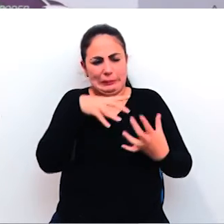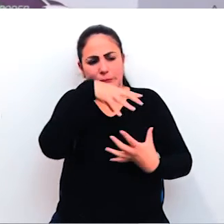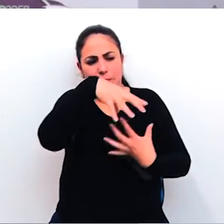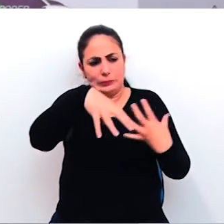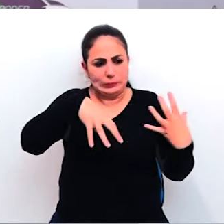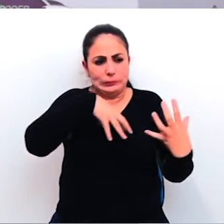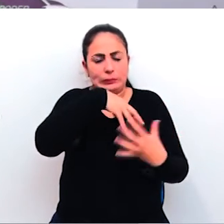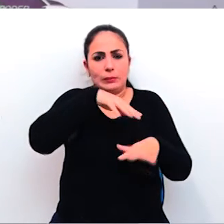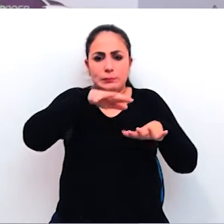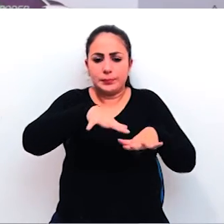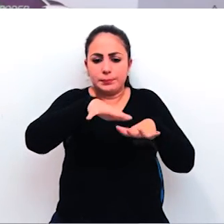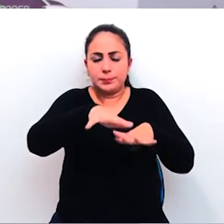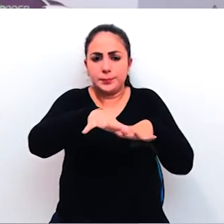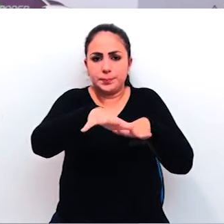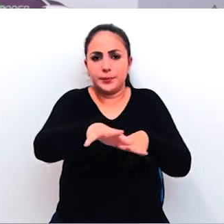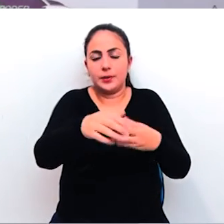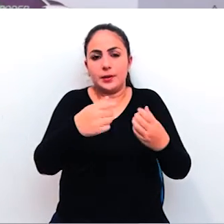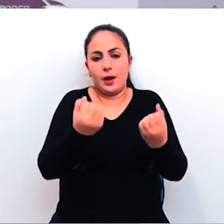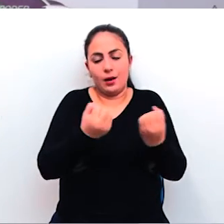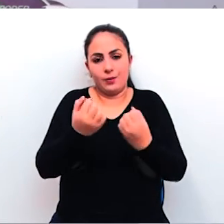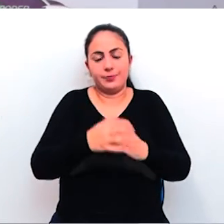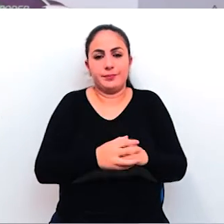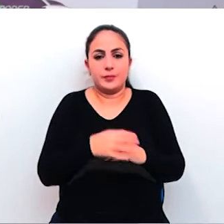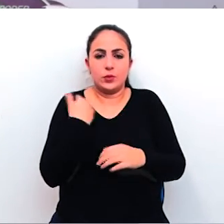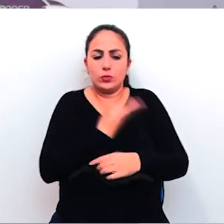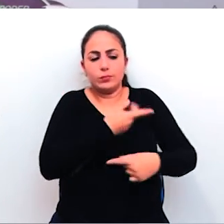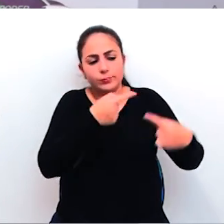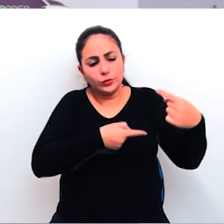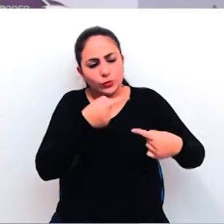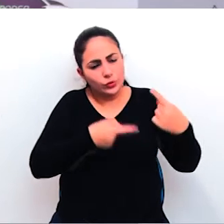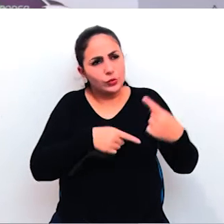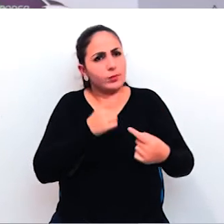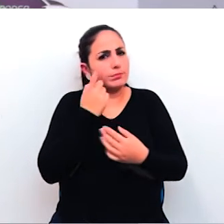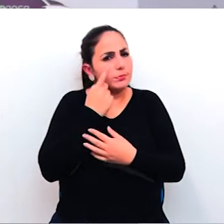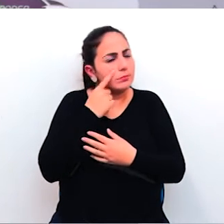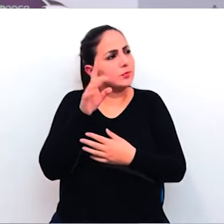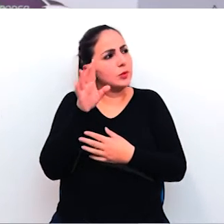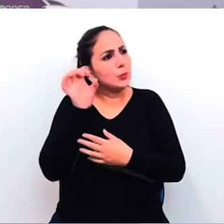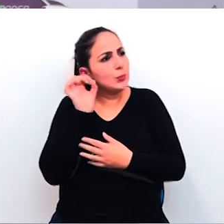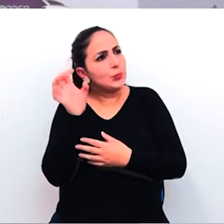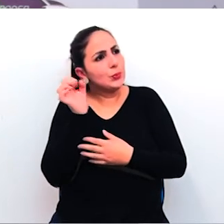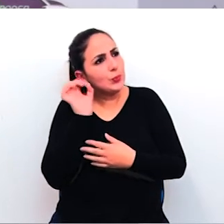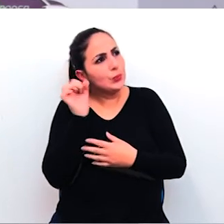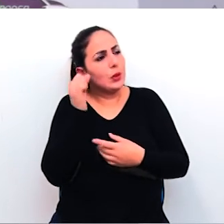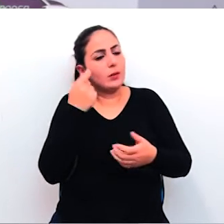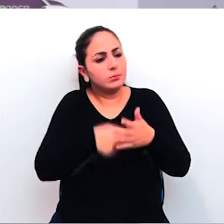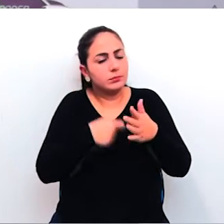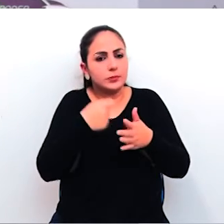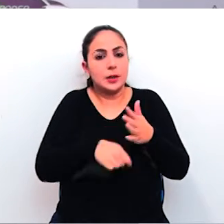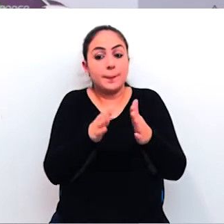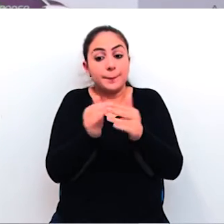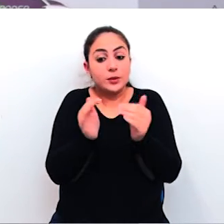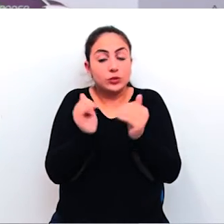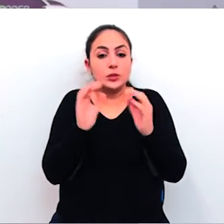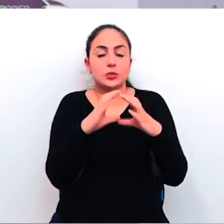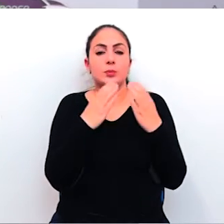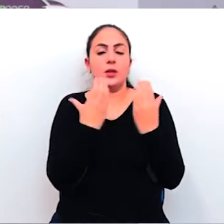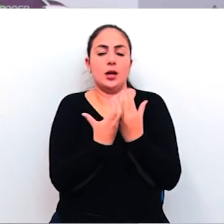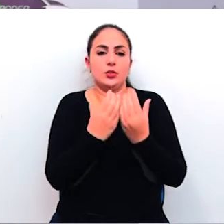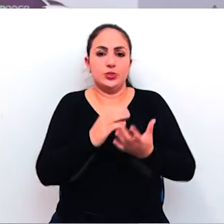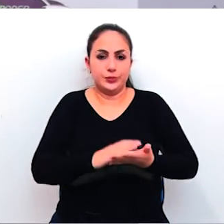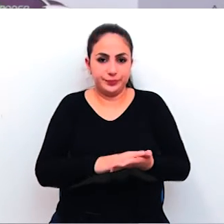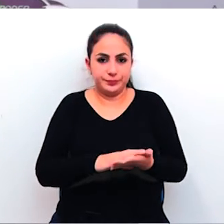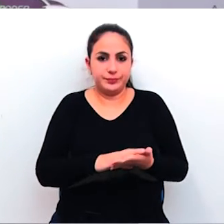caos no trânsito então nós vemos aqui para debater receberá as reivindicações da